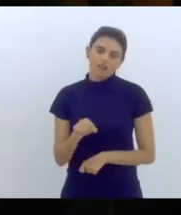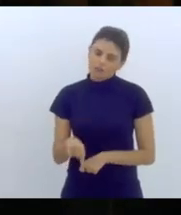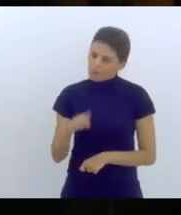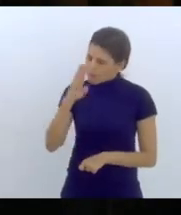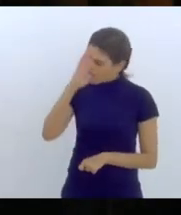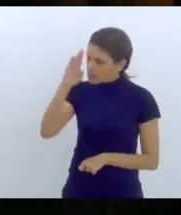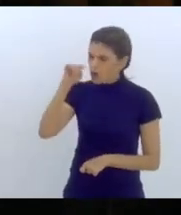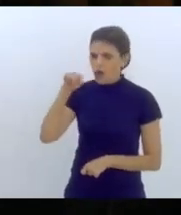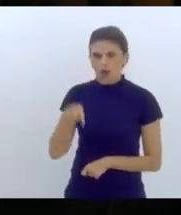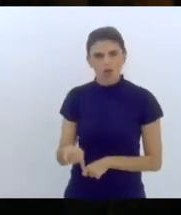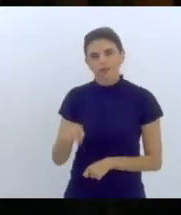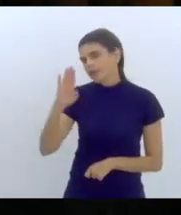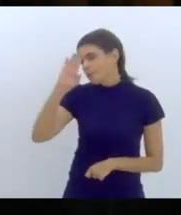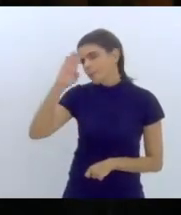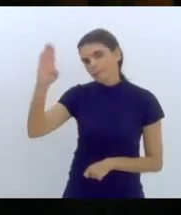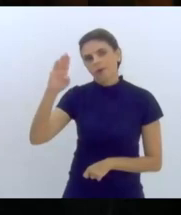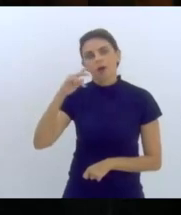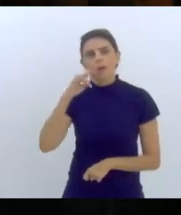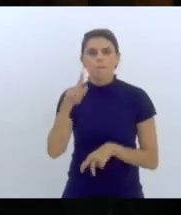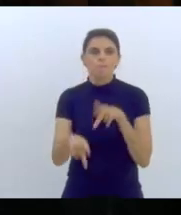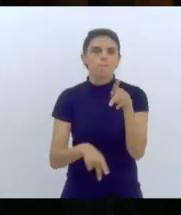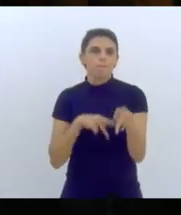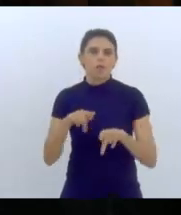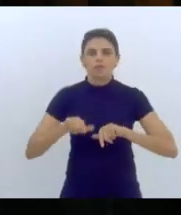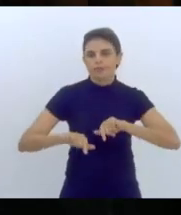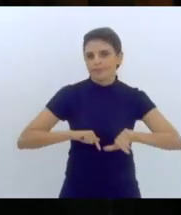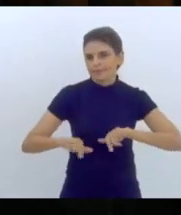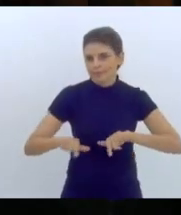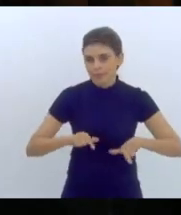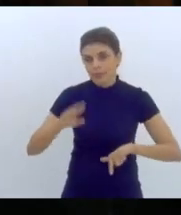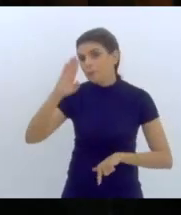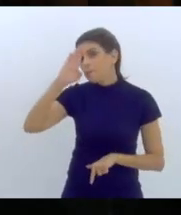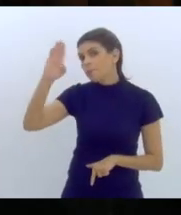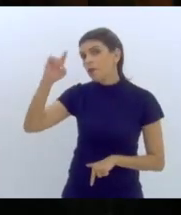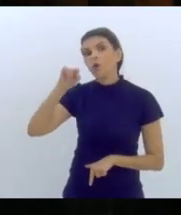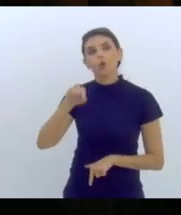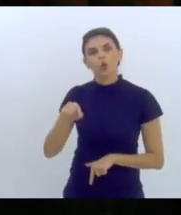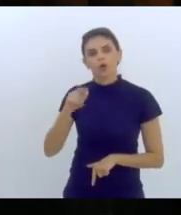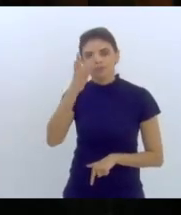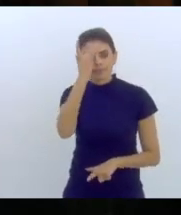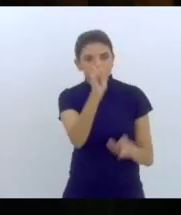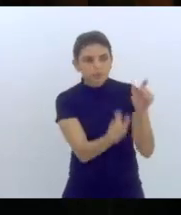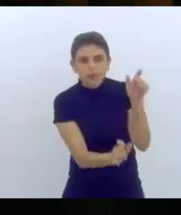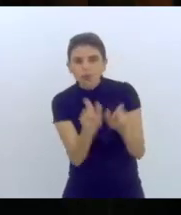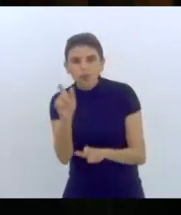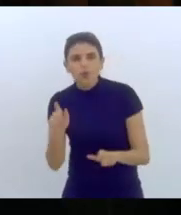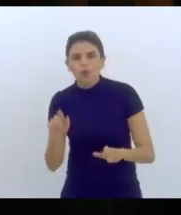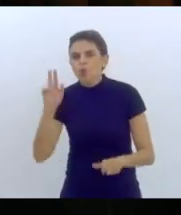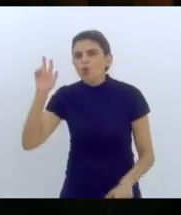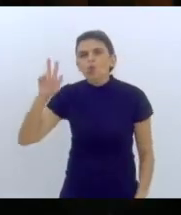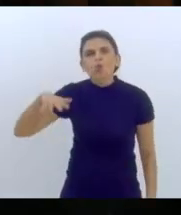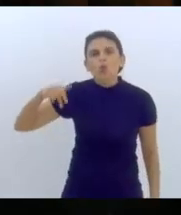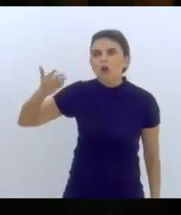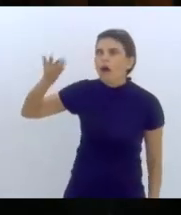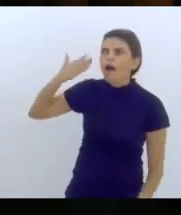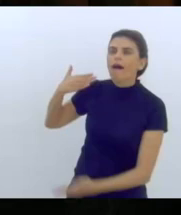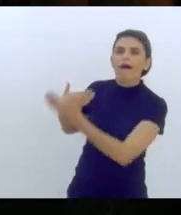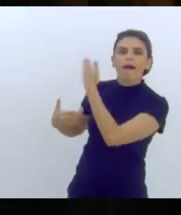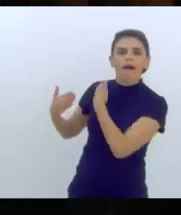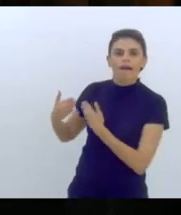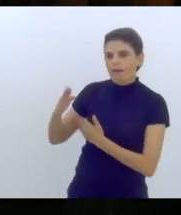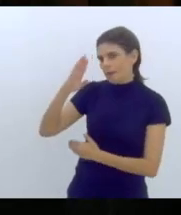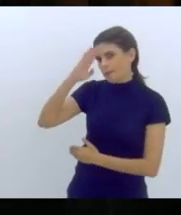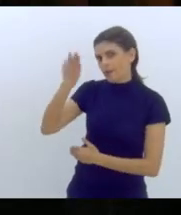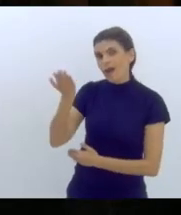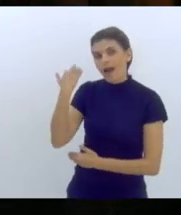prioridade. A nossa prioridade é o povo trabalhador. A nossa prioridade é aqueles e aquelas que nunca foram prioridade para os